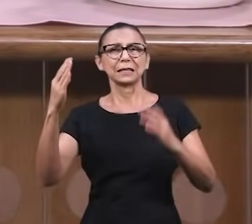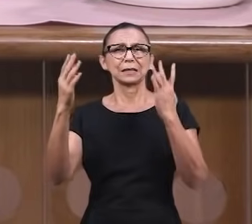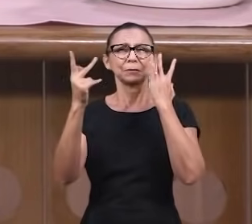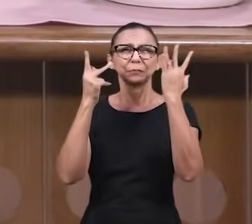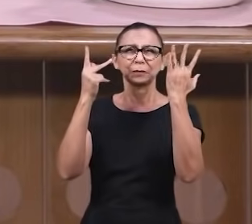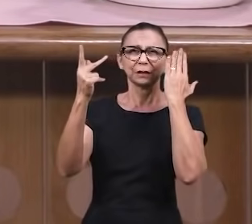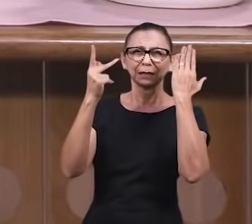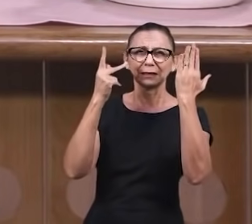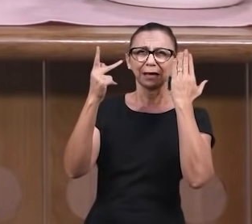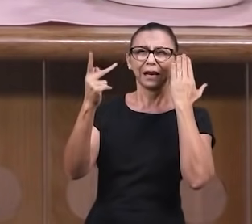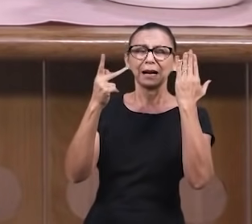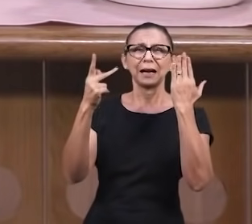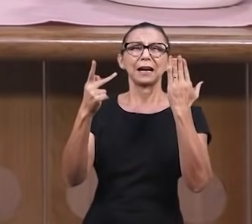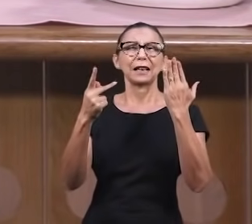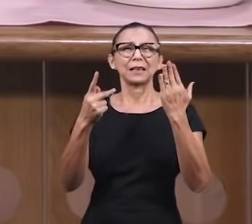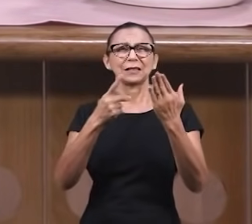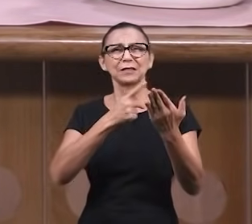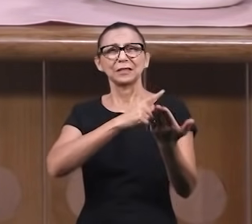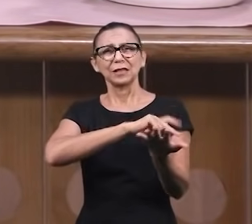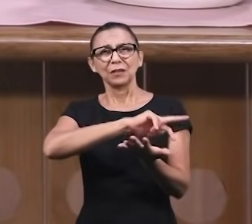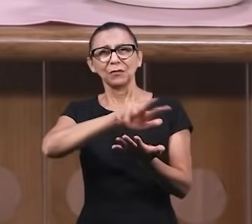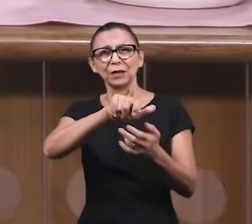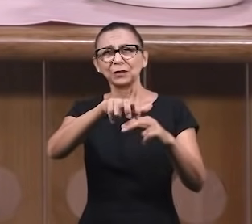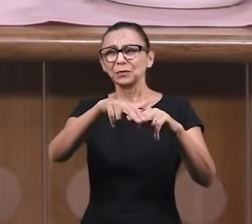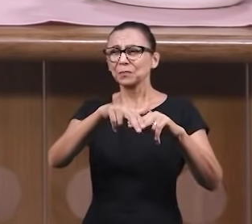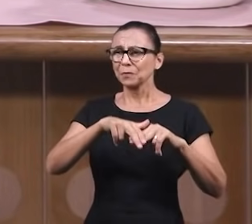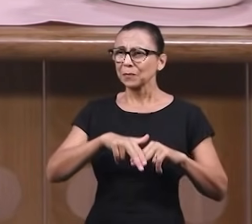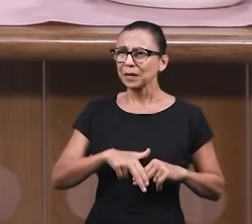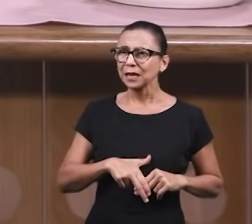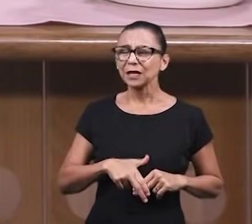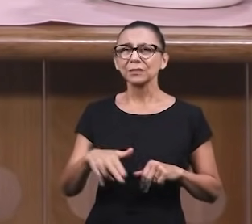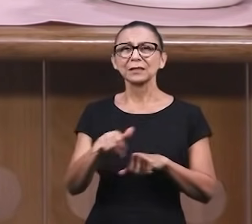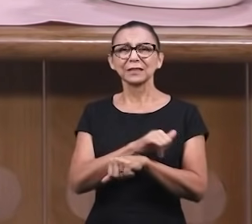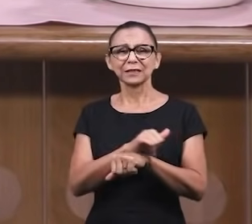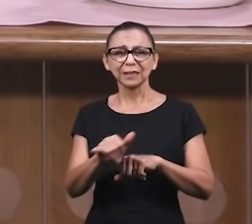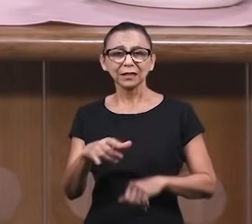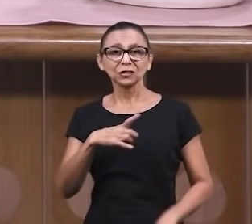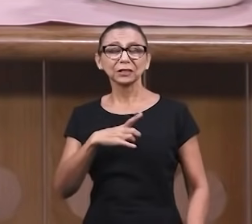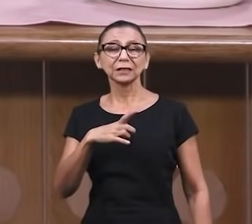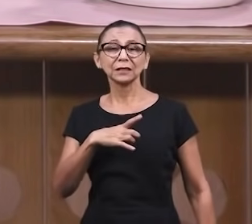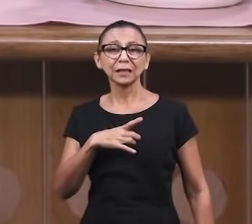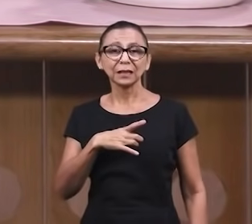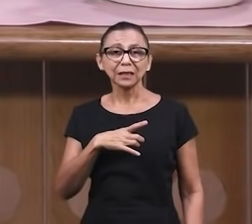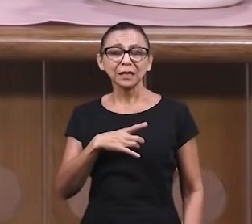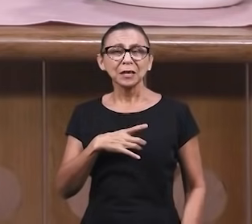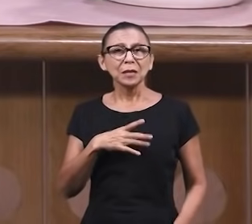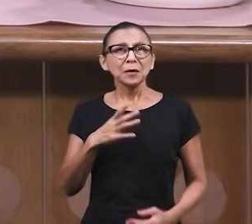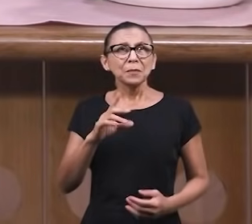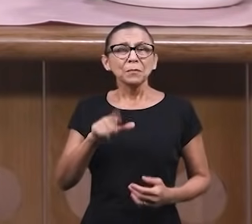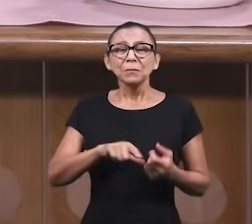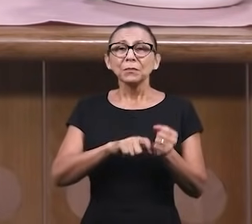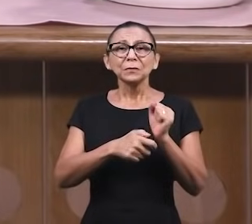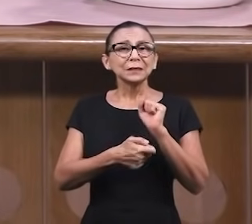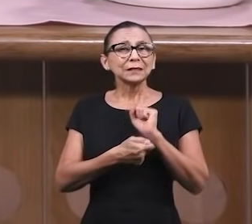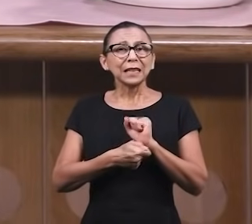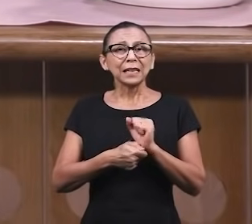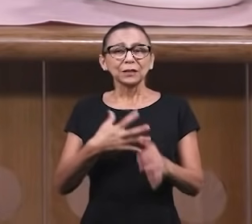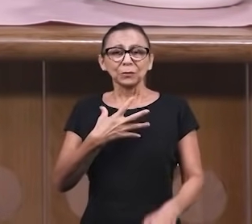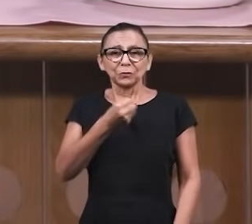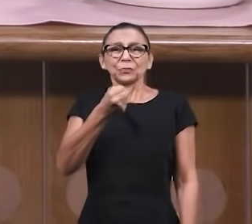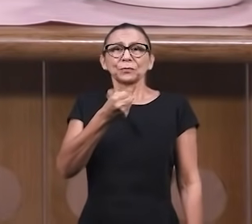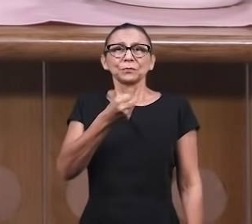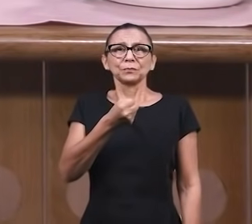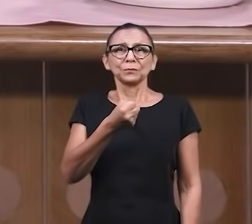psicologia, da psicanálise e tudo mais, não há um entendimento profundo disso, porque isso é um mistério.